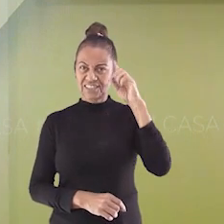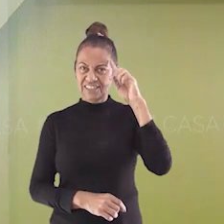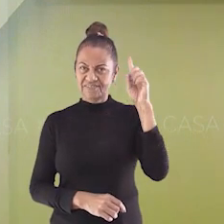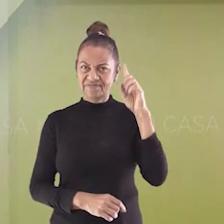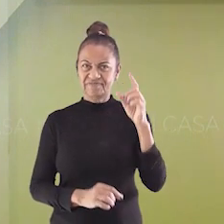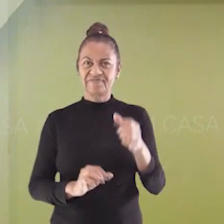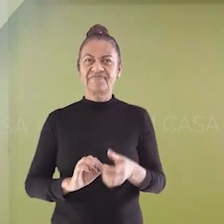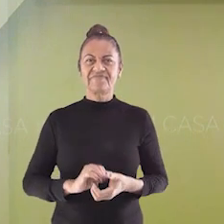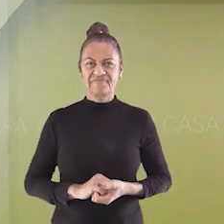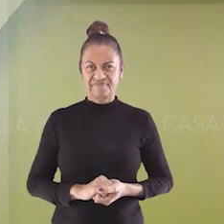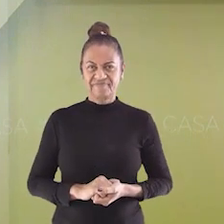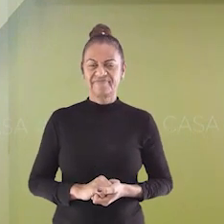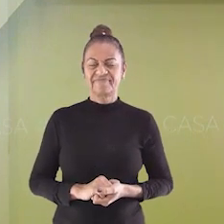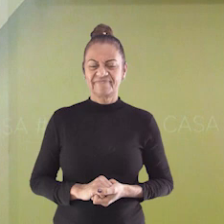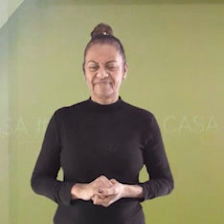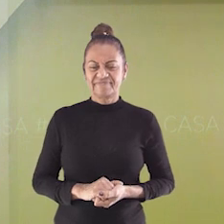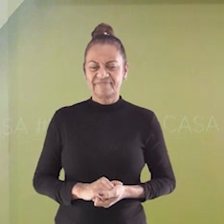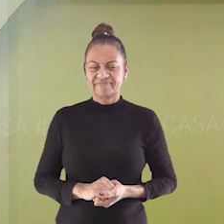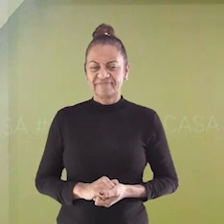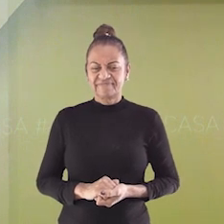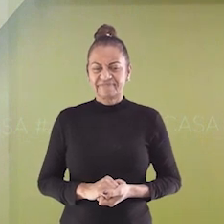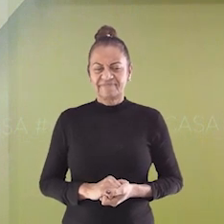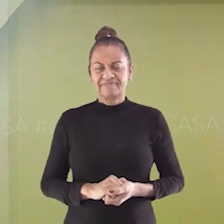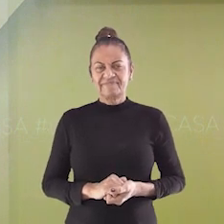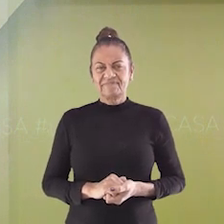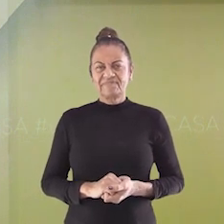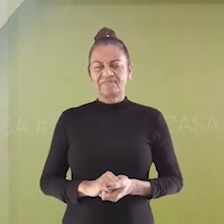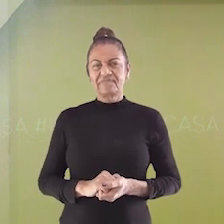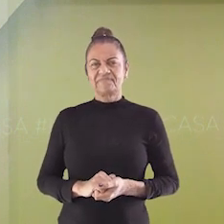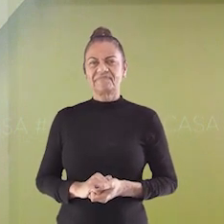Sábado é o 7º dia da semana.